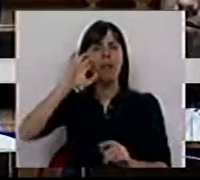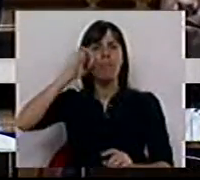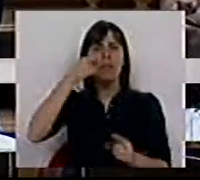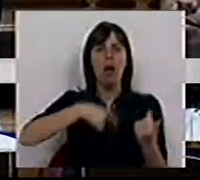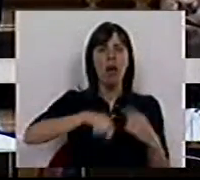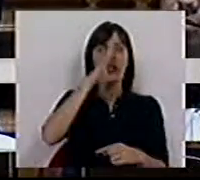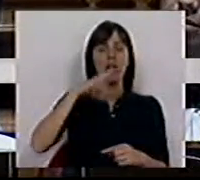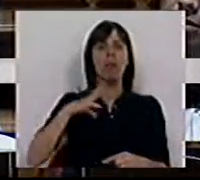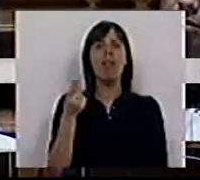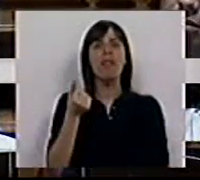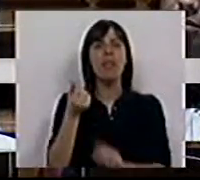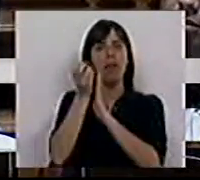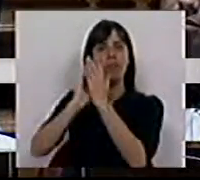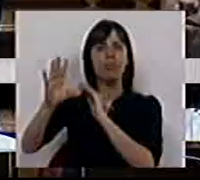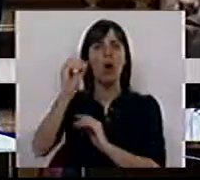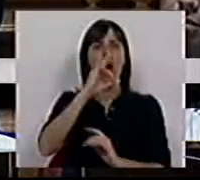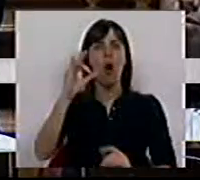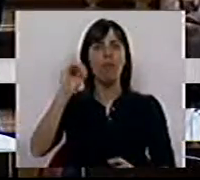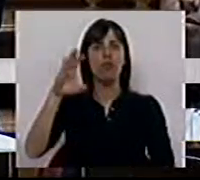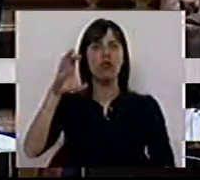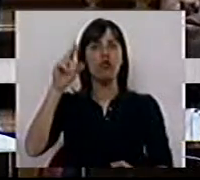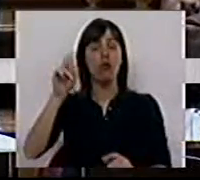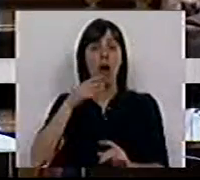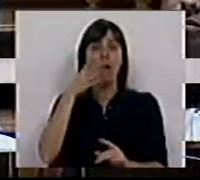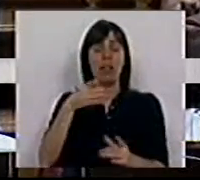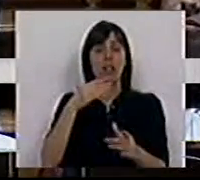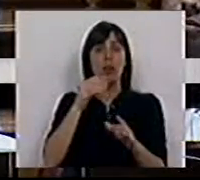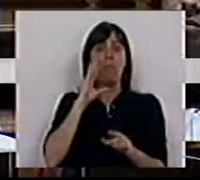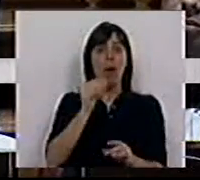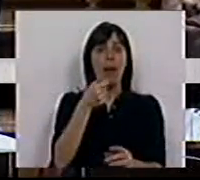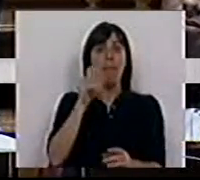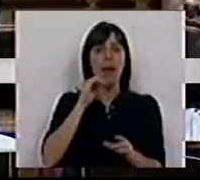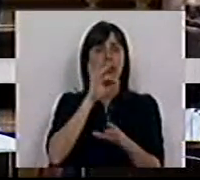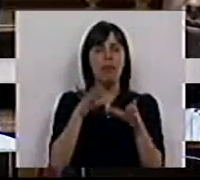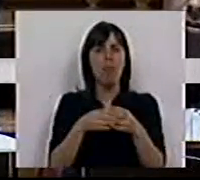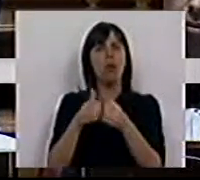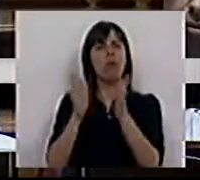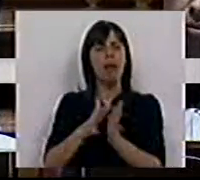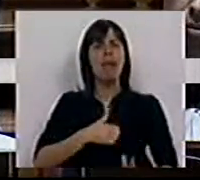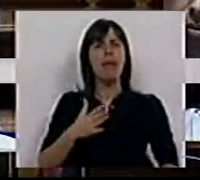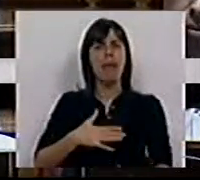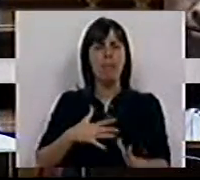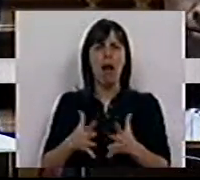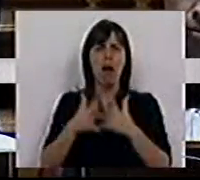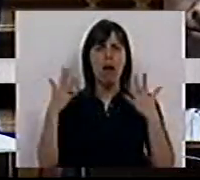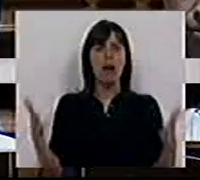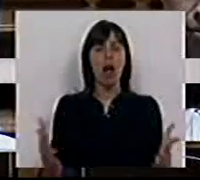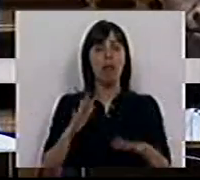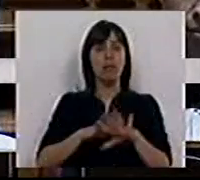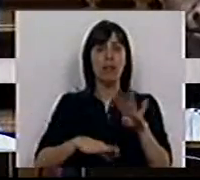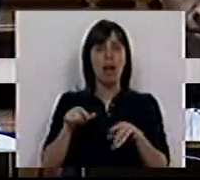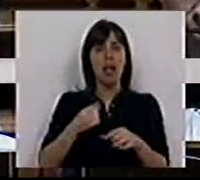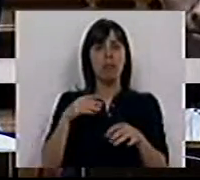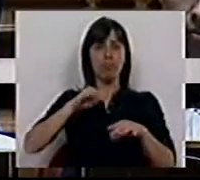Estado português em dinheiro que enviou para offshores? E quem diz a família Espírito Santo diz todas as grandes empresas e multinacionais que operam